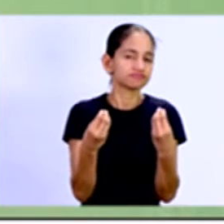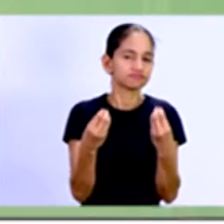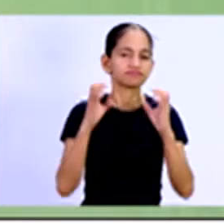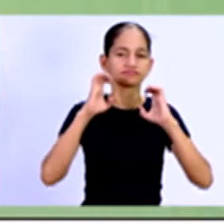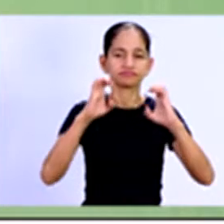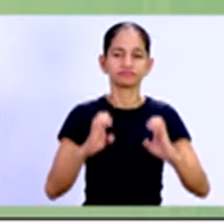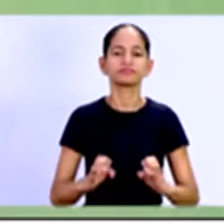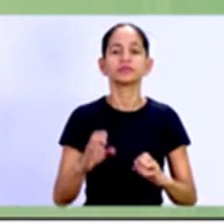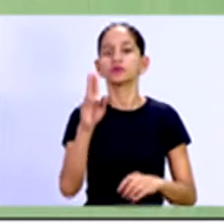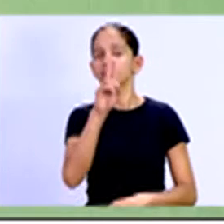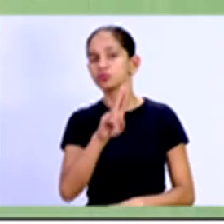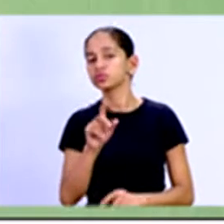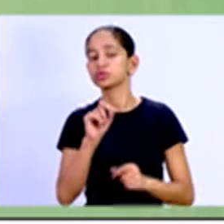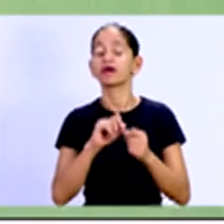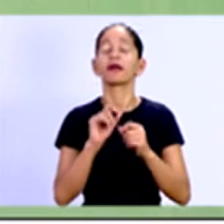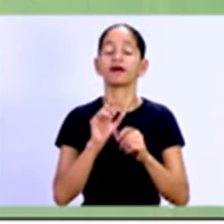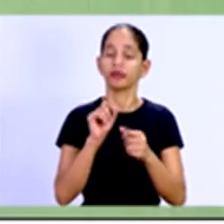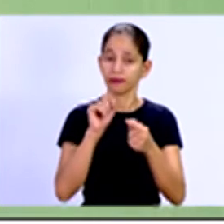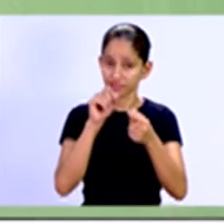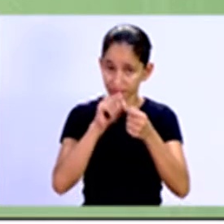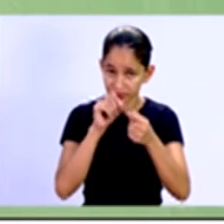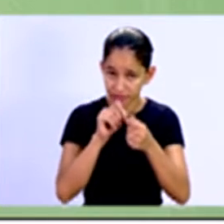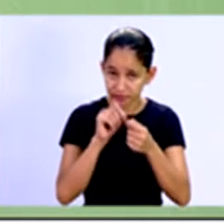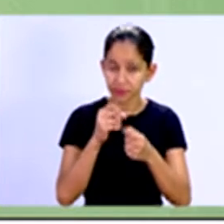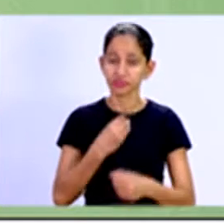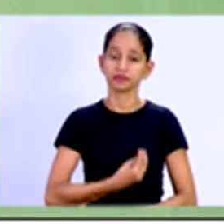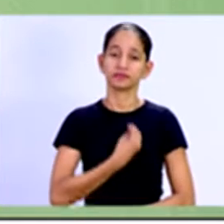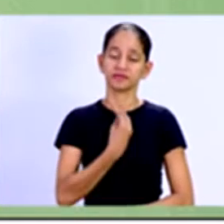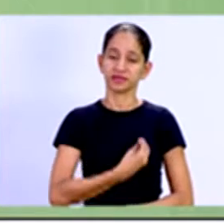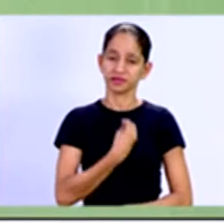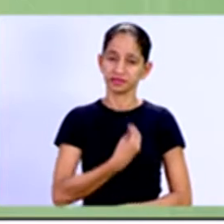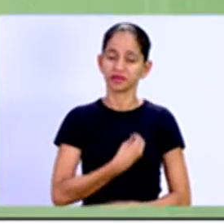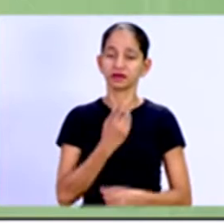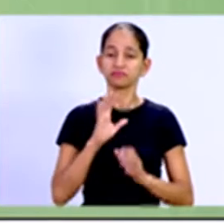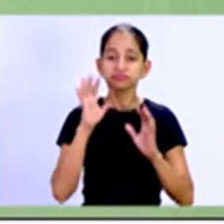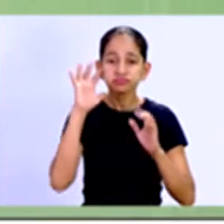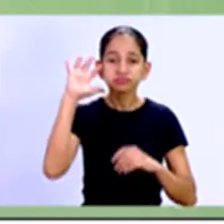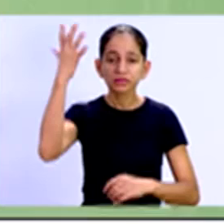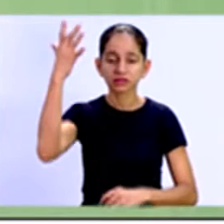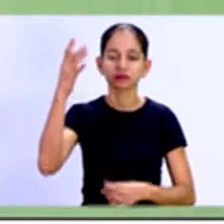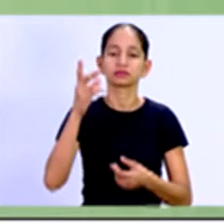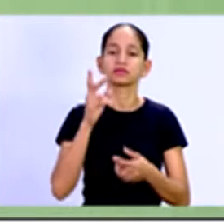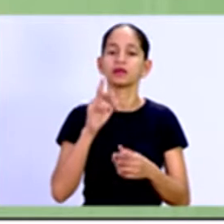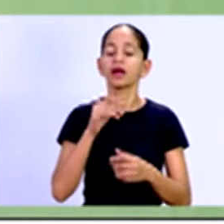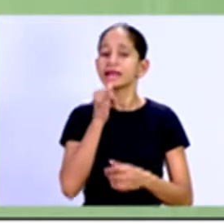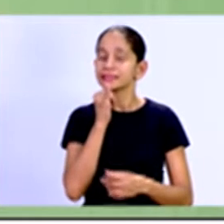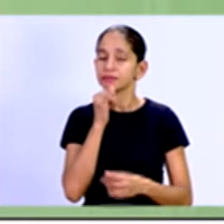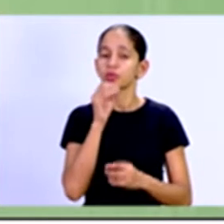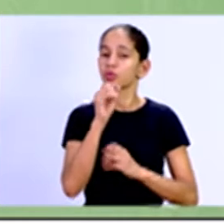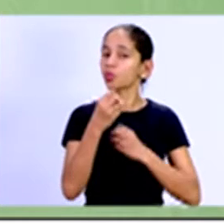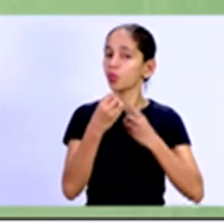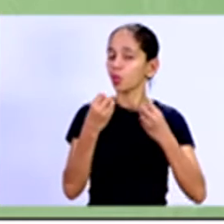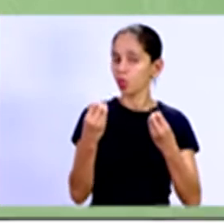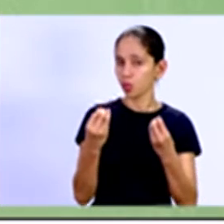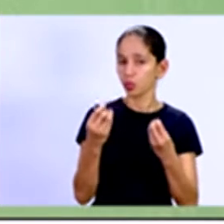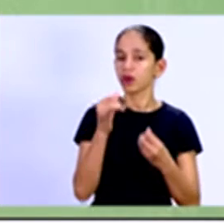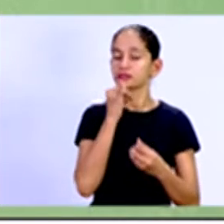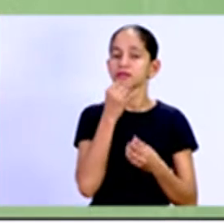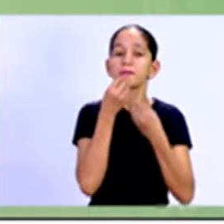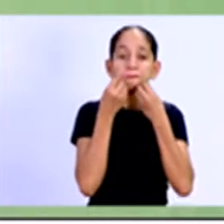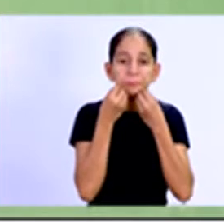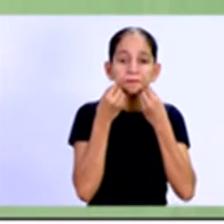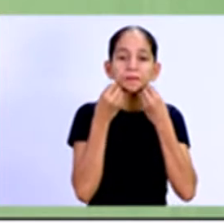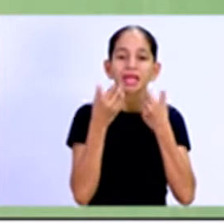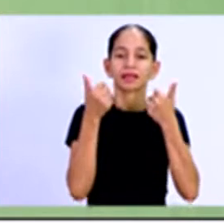justamente agir sempre de forma a produzir a maior quantidade de